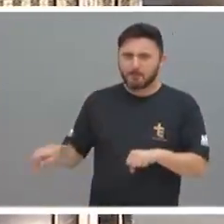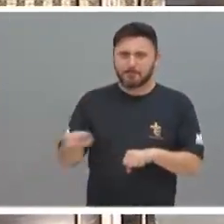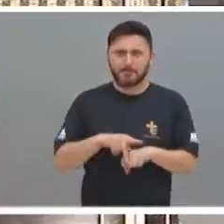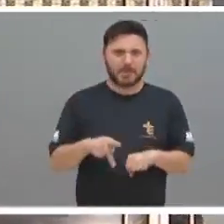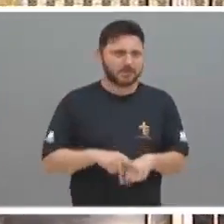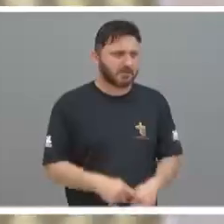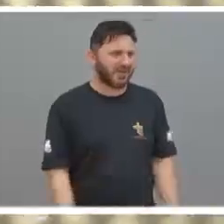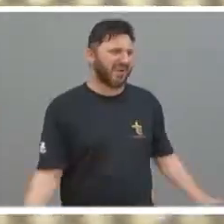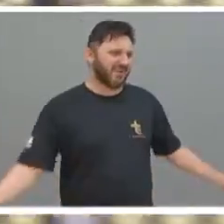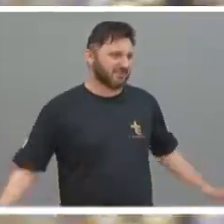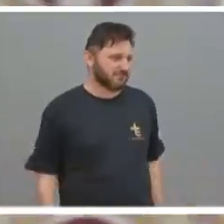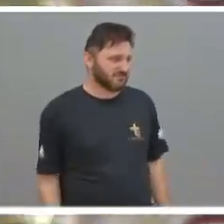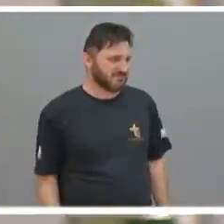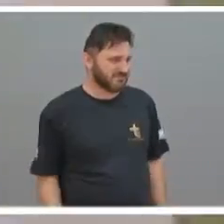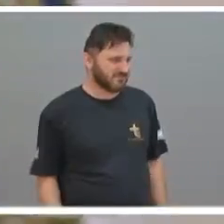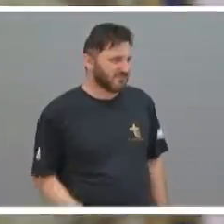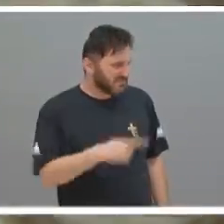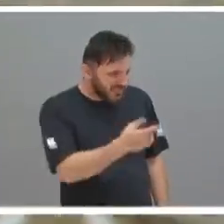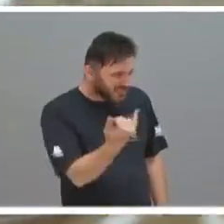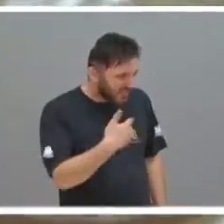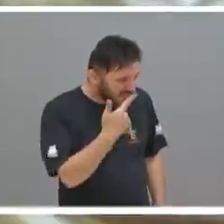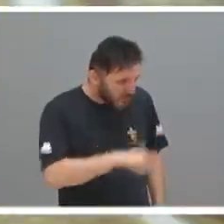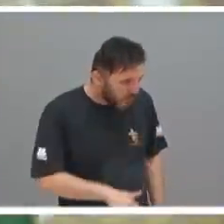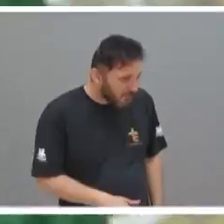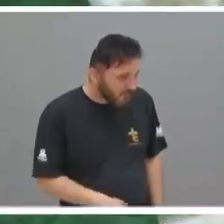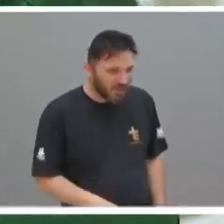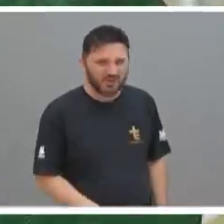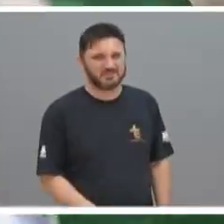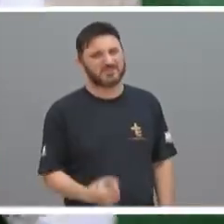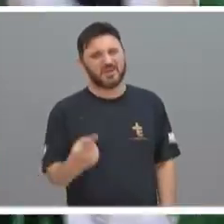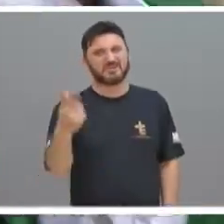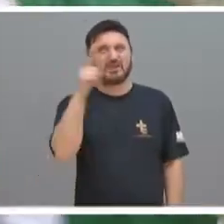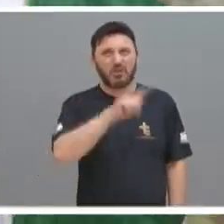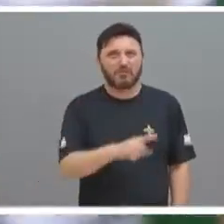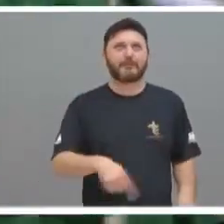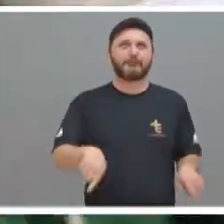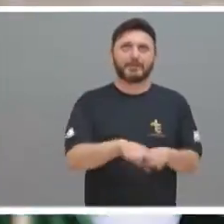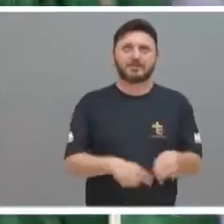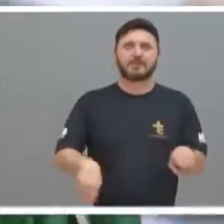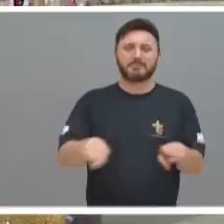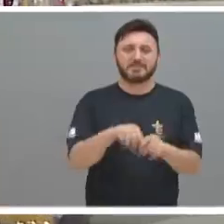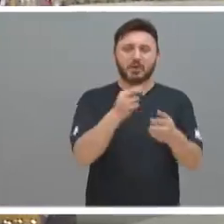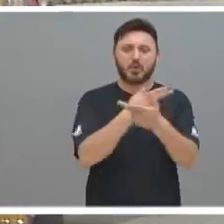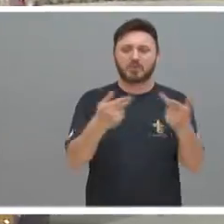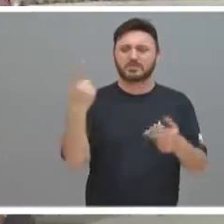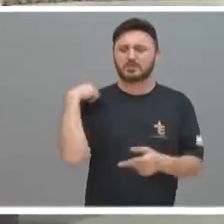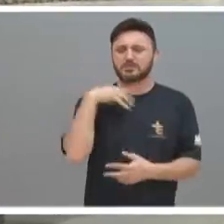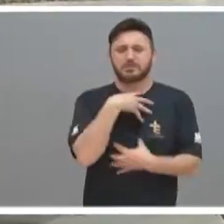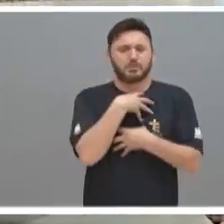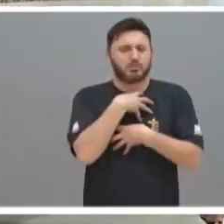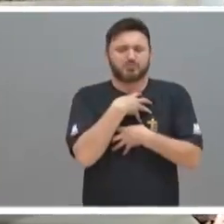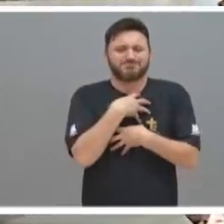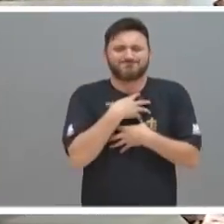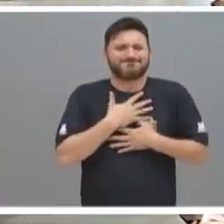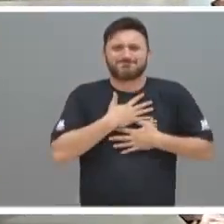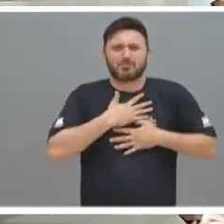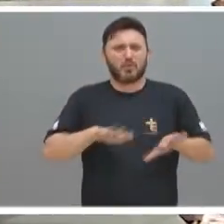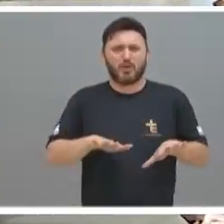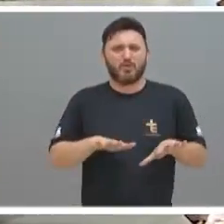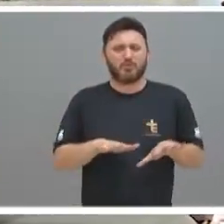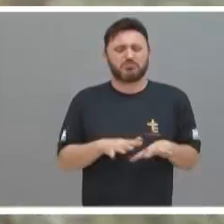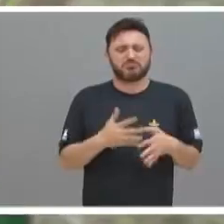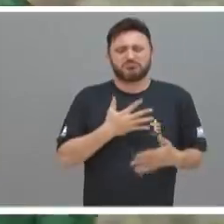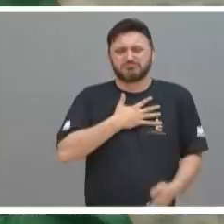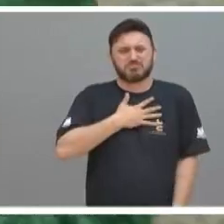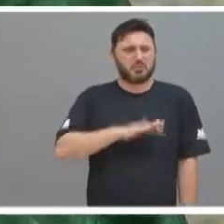nós? Ah, padre, lá vem o senhor, lá vem falar essas coisas que a gente não gosta de ouvir. Seria